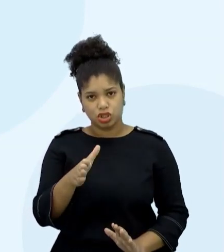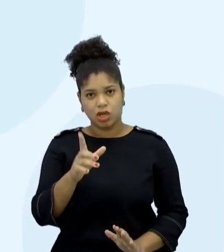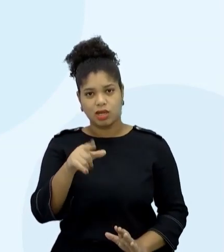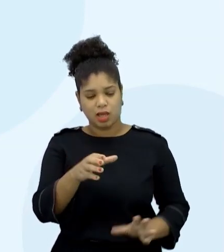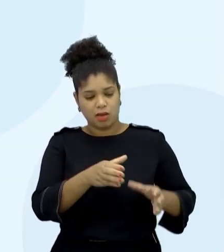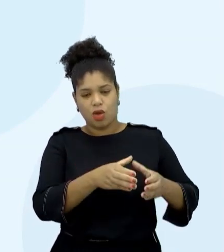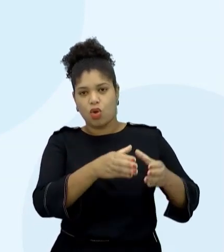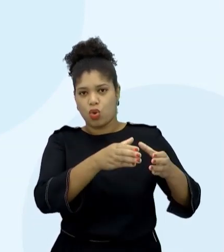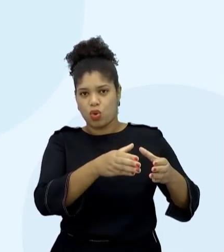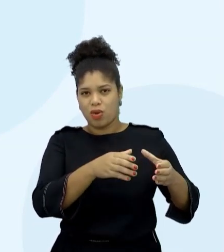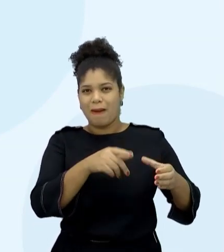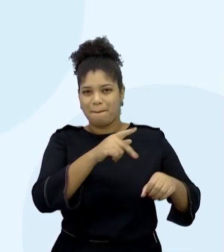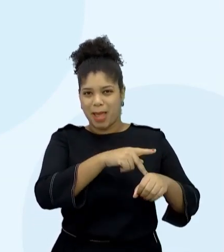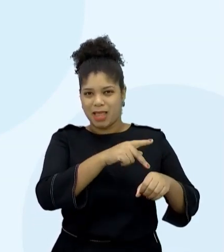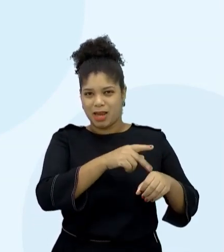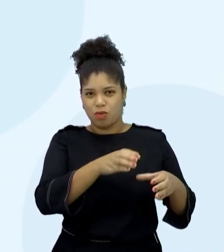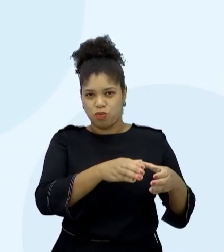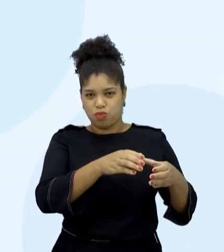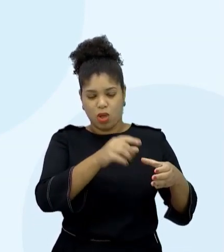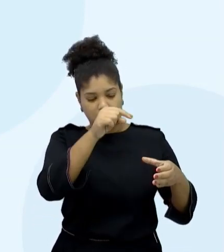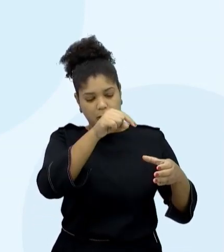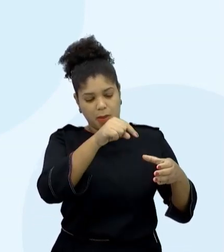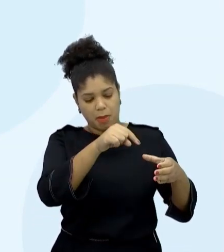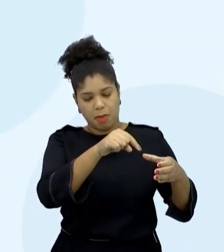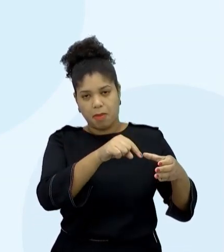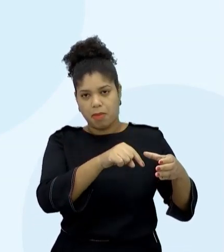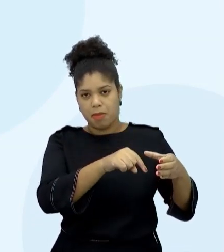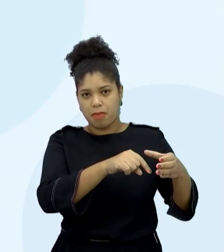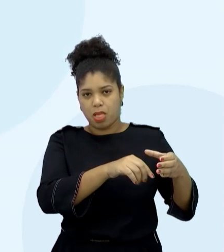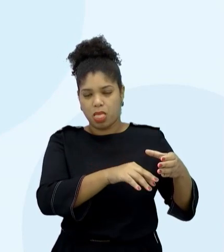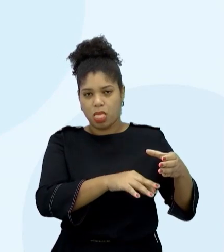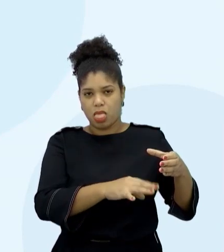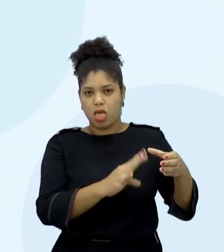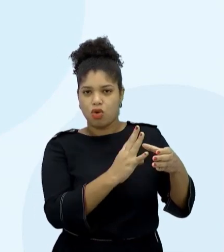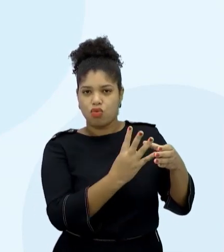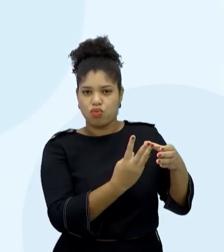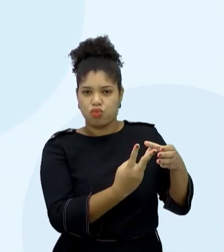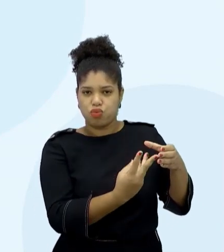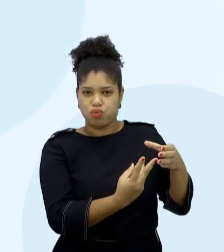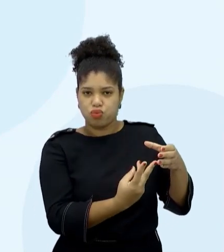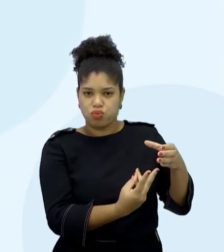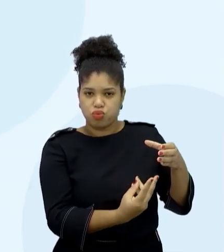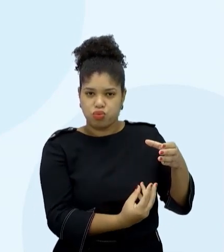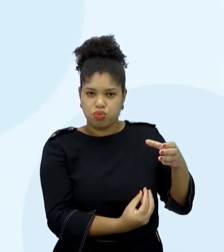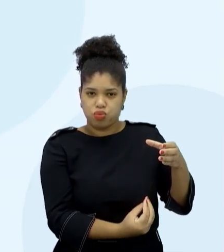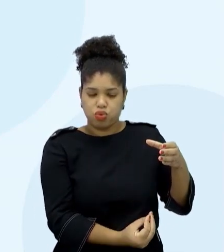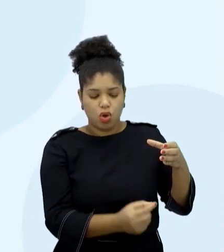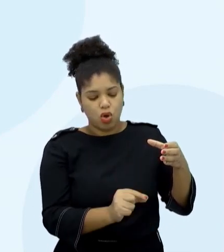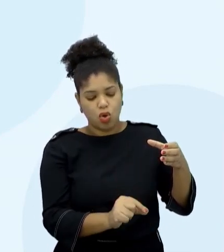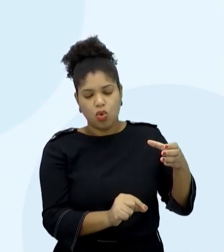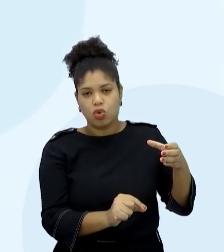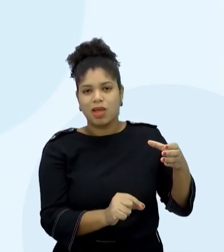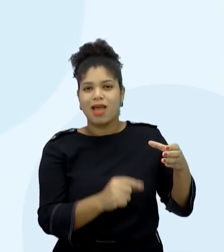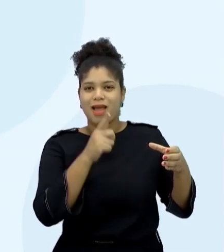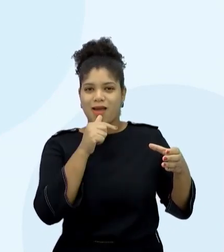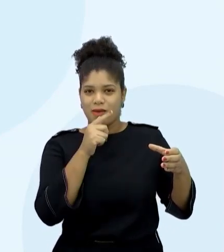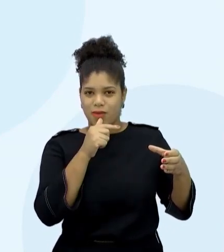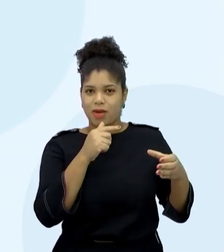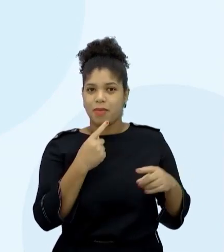a separação quando digamos assim, as partículas, as partes da